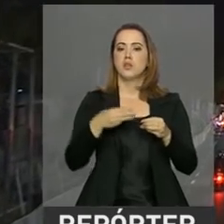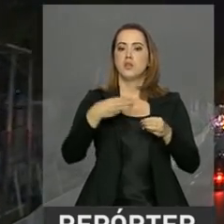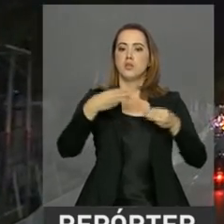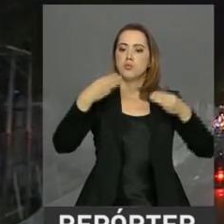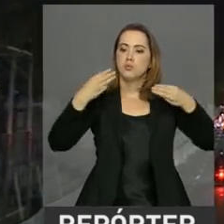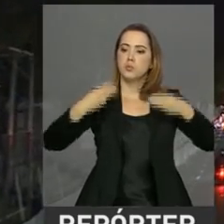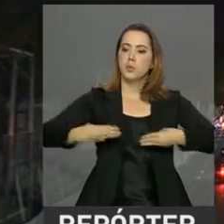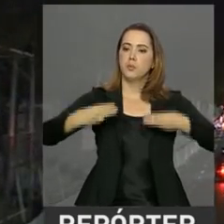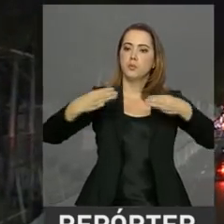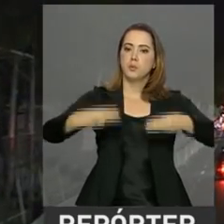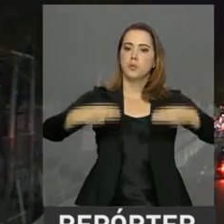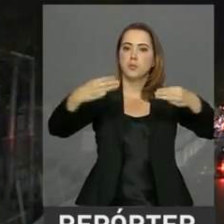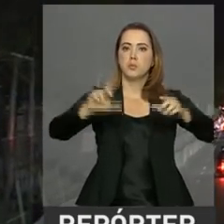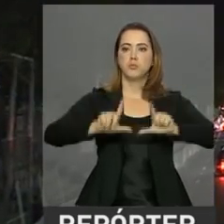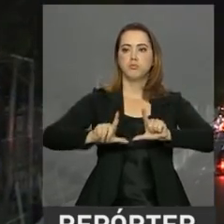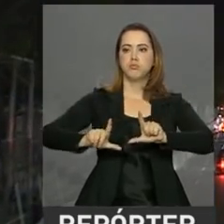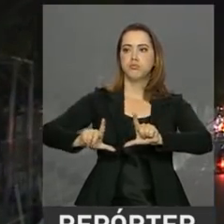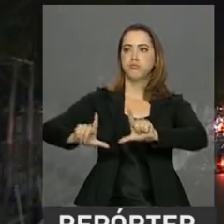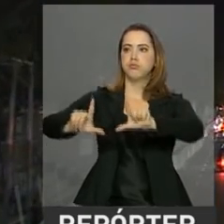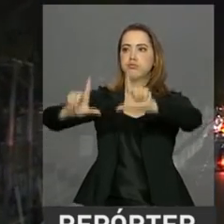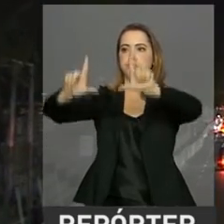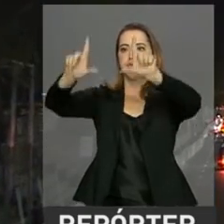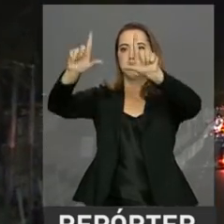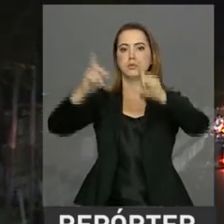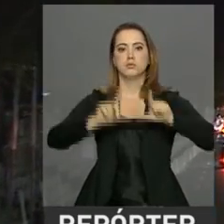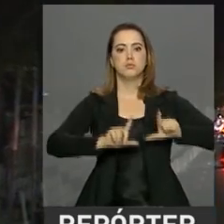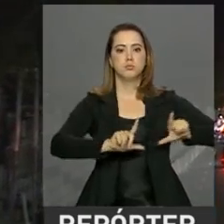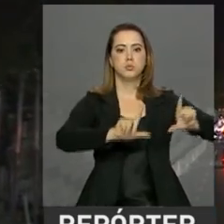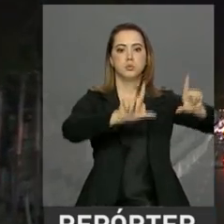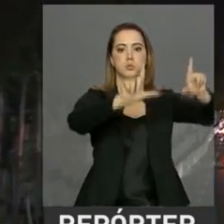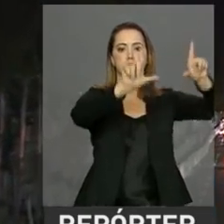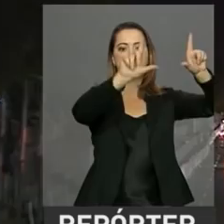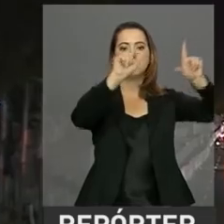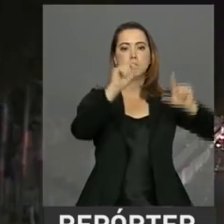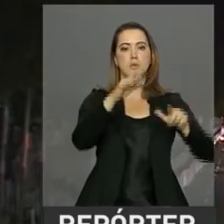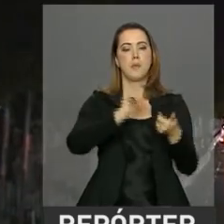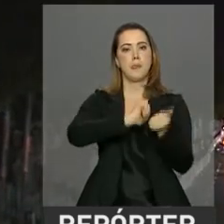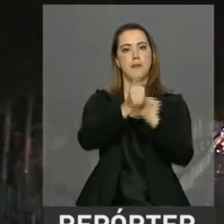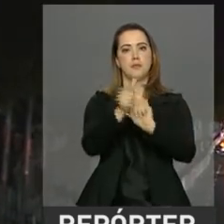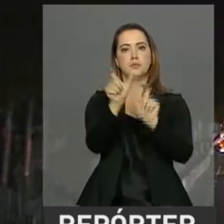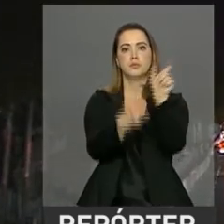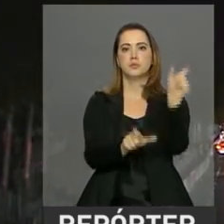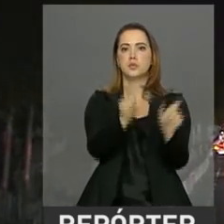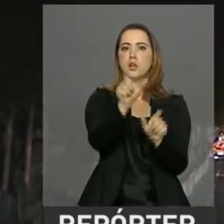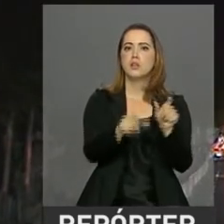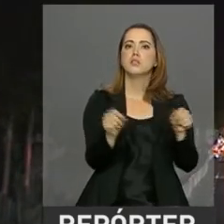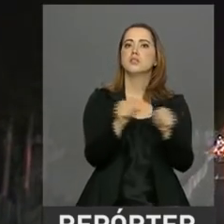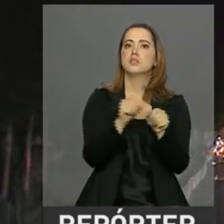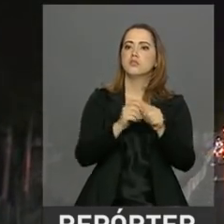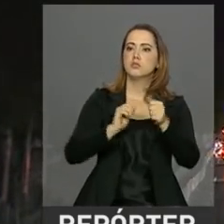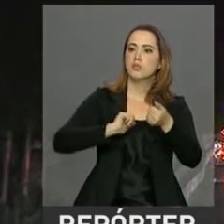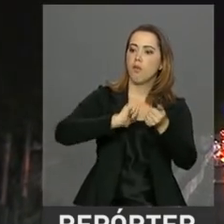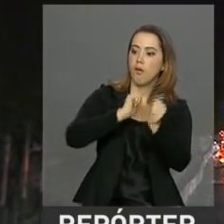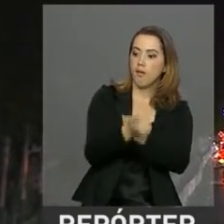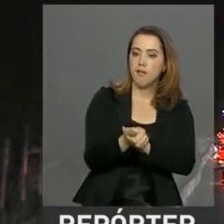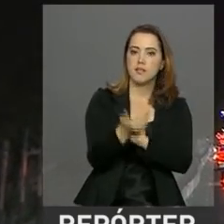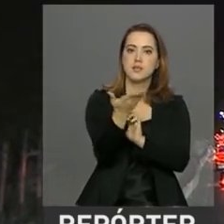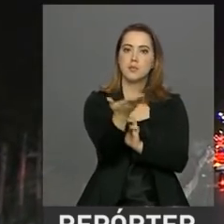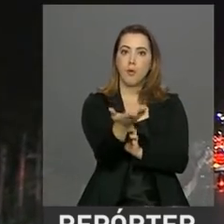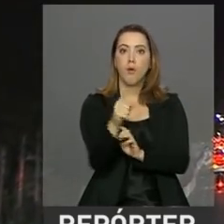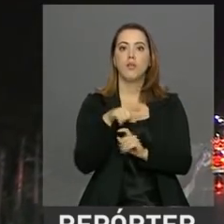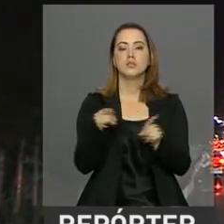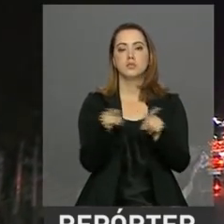ministérios existem painéis com ilustrações de atletas realizando atividades esportivas. Isso